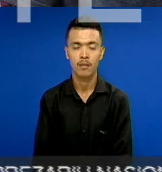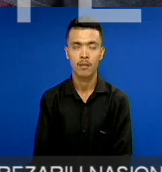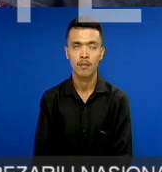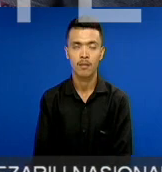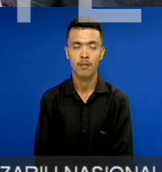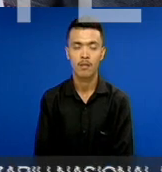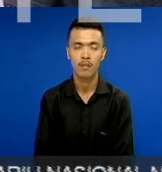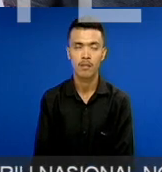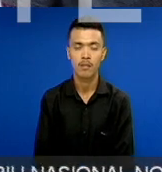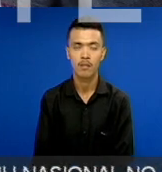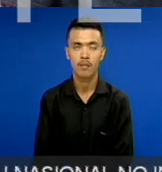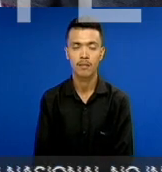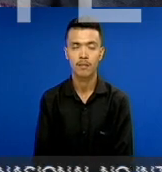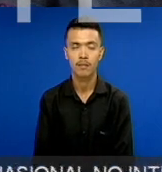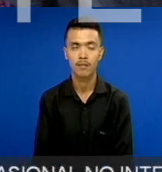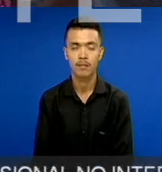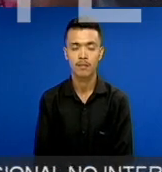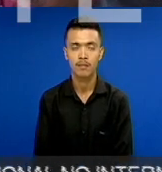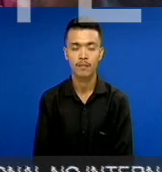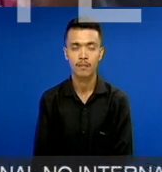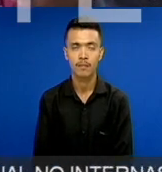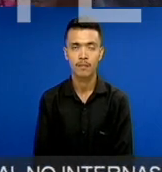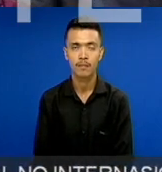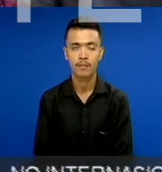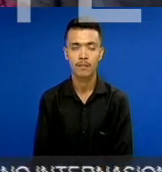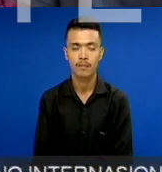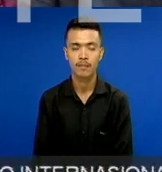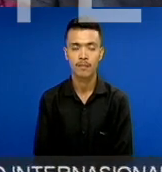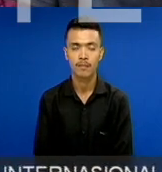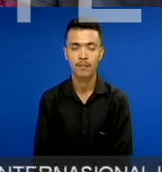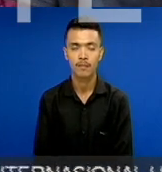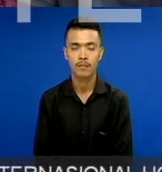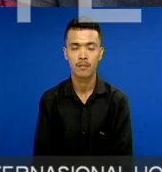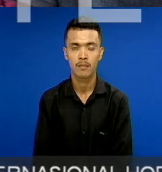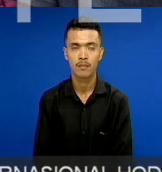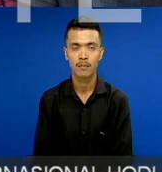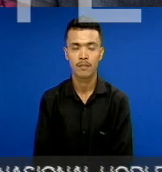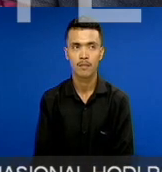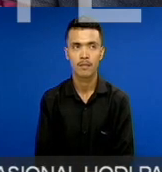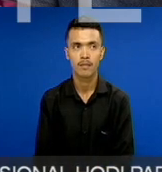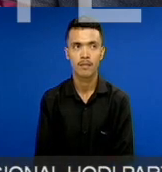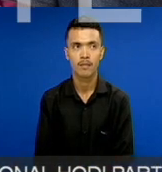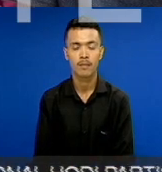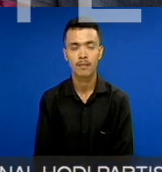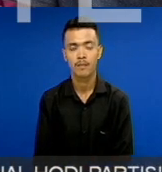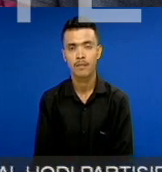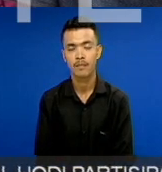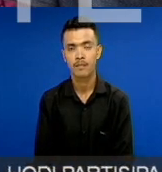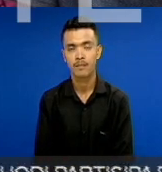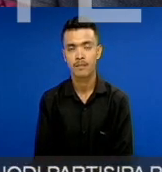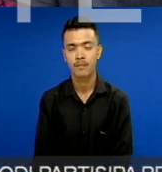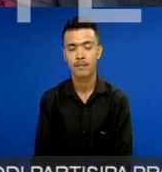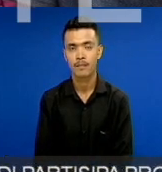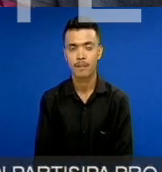alu terang populasi agak agak mati. Abuka otan selu ne atira alfan ne selam ladun simam. Ah, hanesan